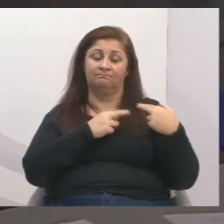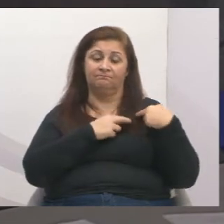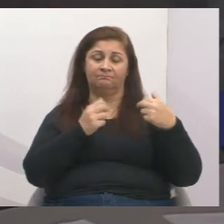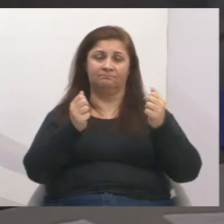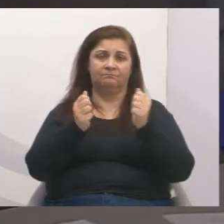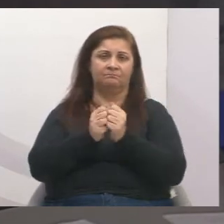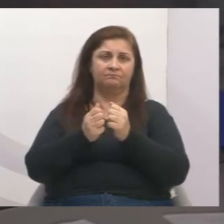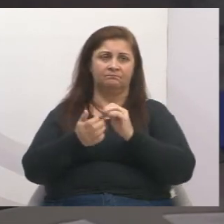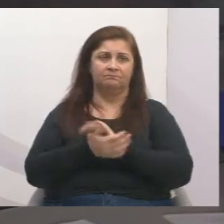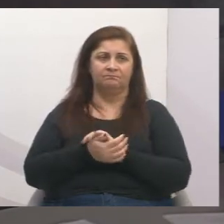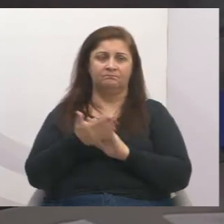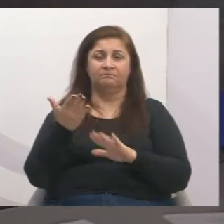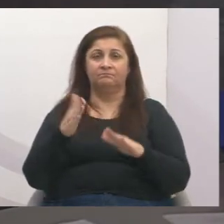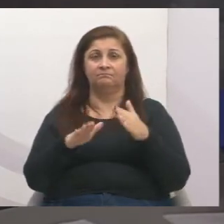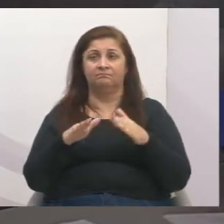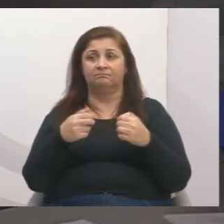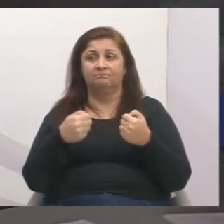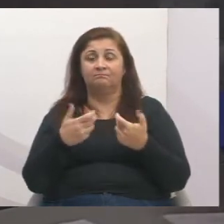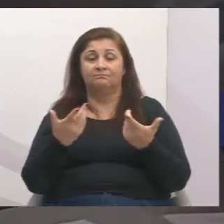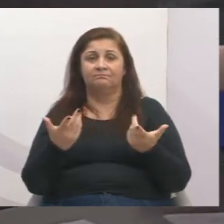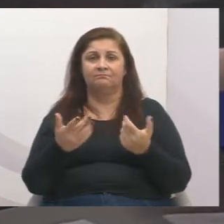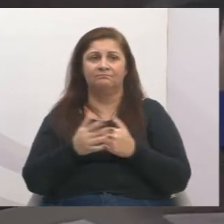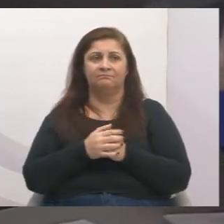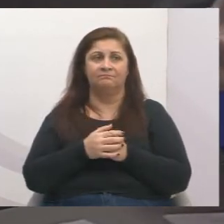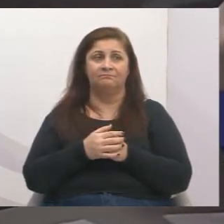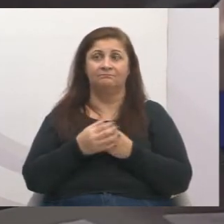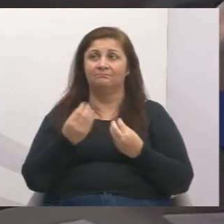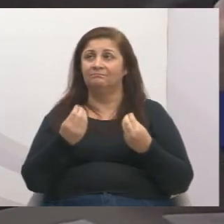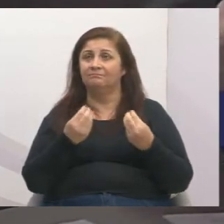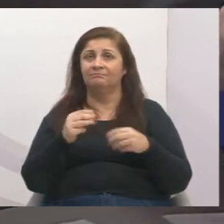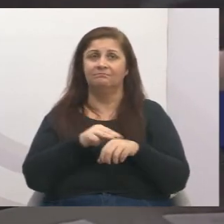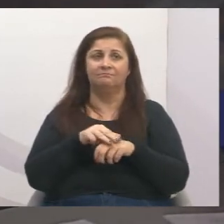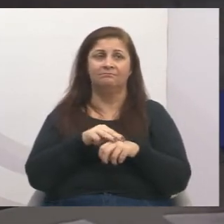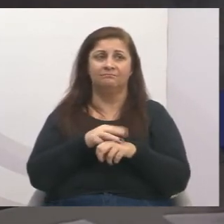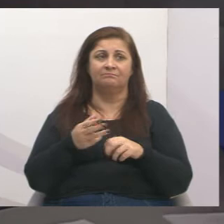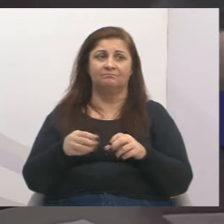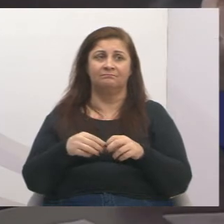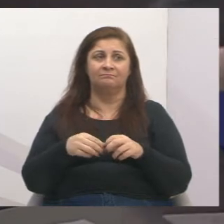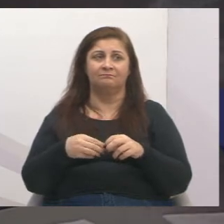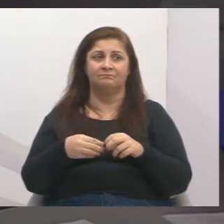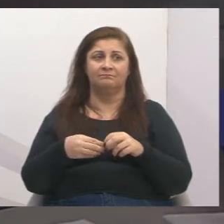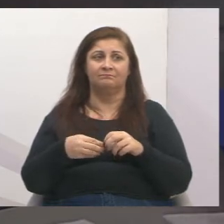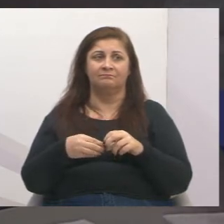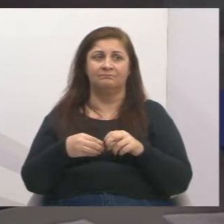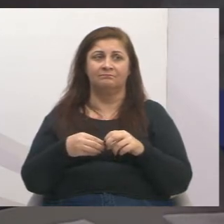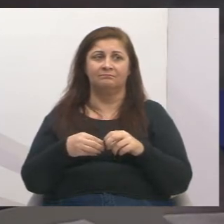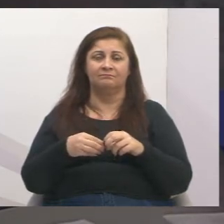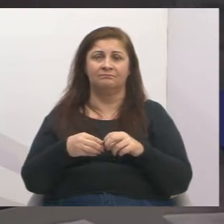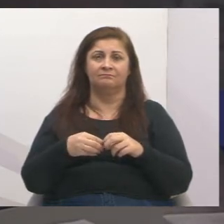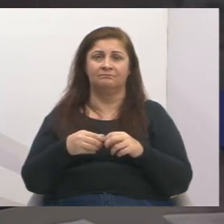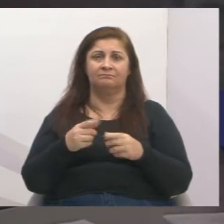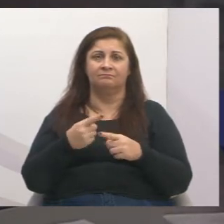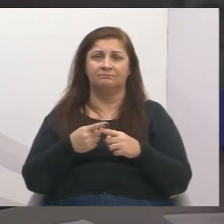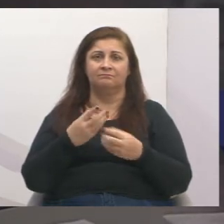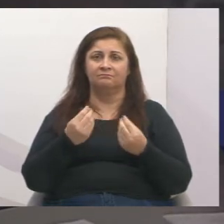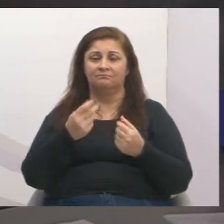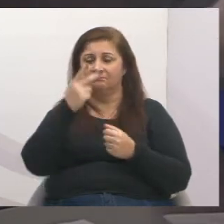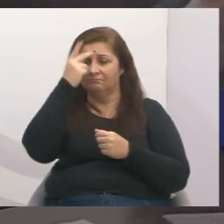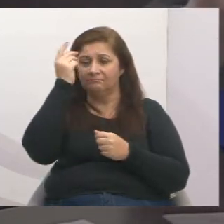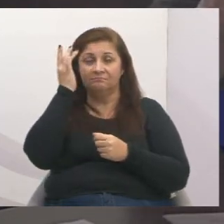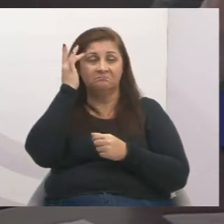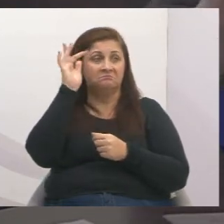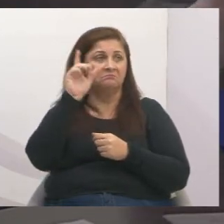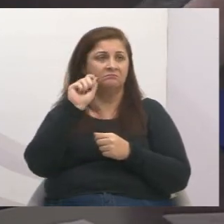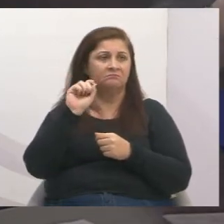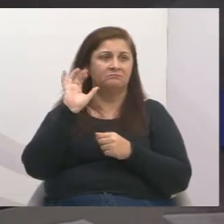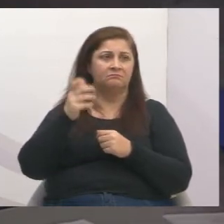vezes a gente precisa, a gente não tem nem como conversar com muitos servidores, porque muitos nem apareceram, não sabem nem o que está acontecendo. Eu encontrei um servidor ali